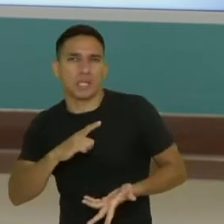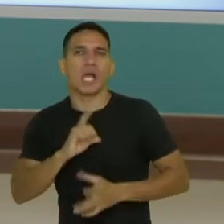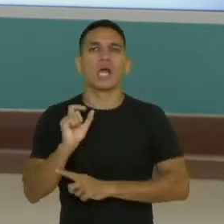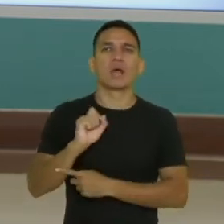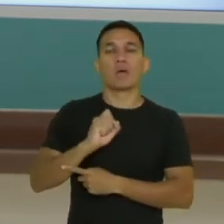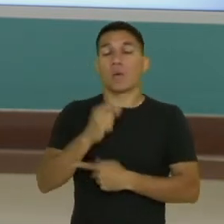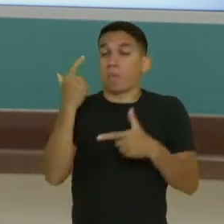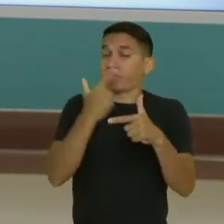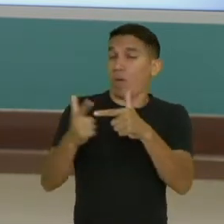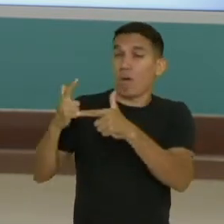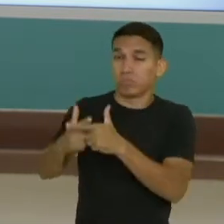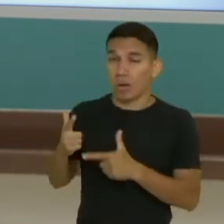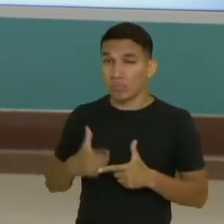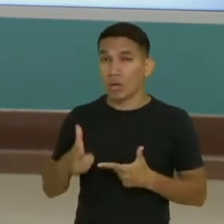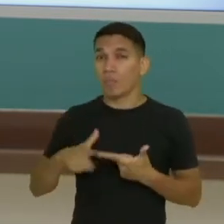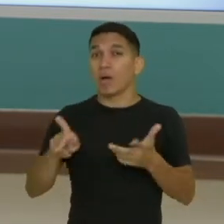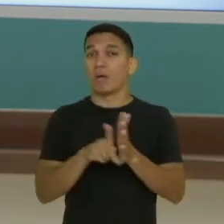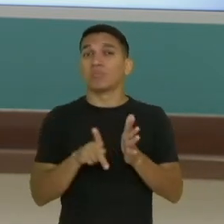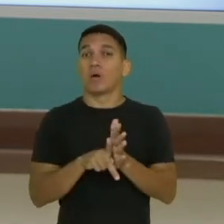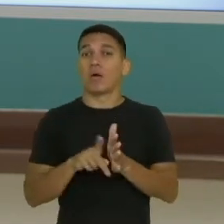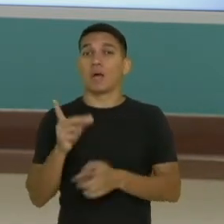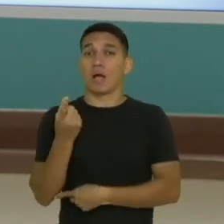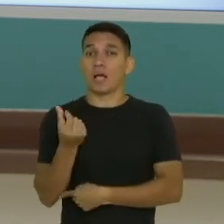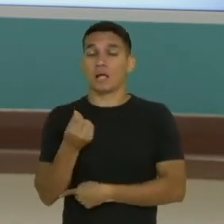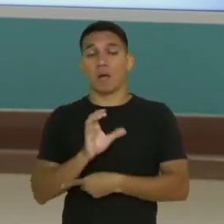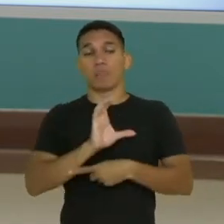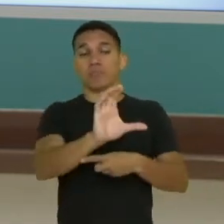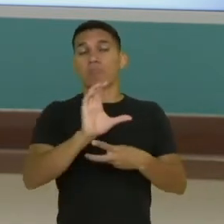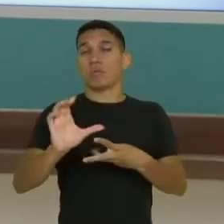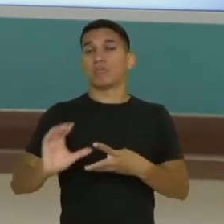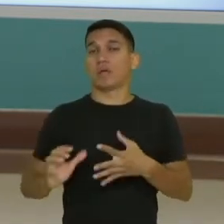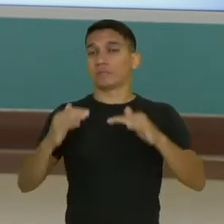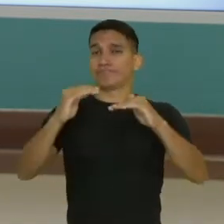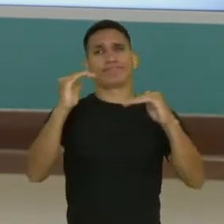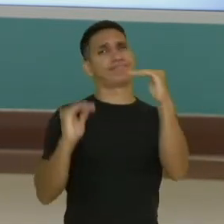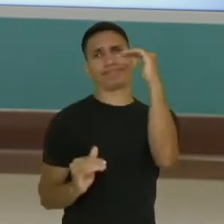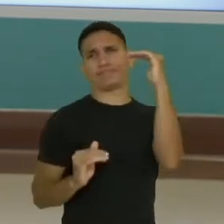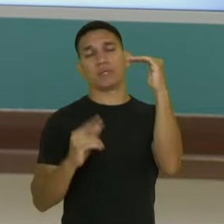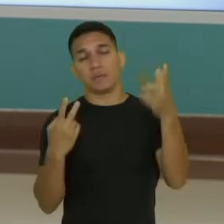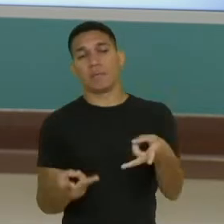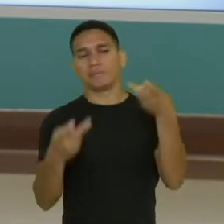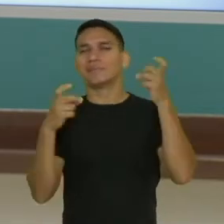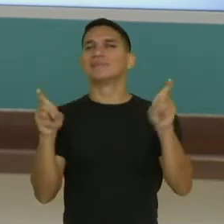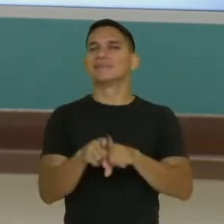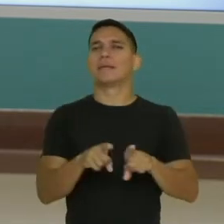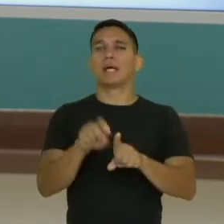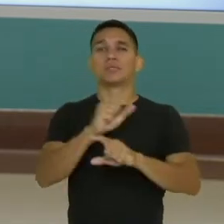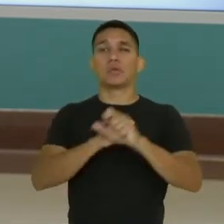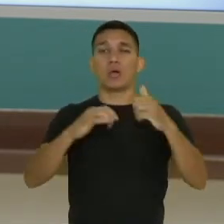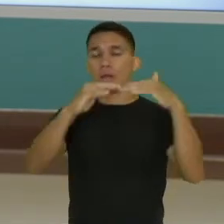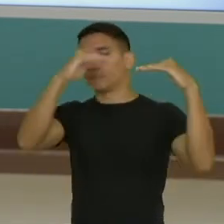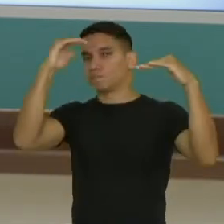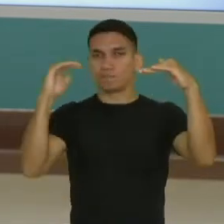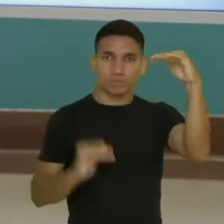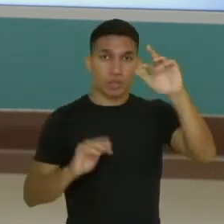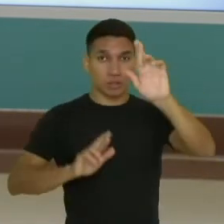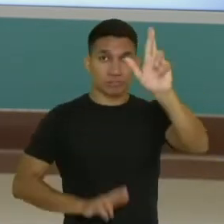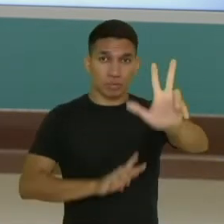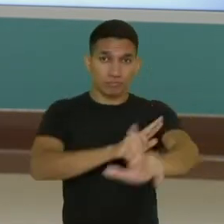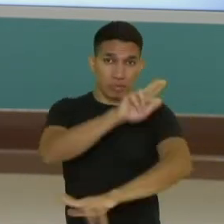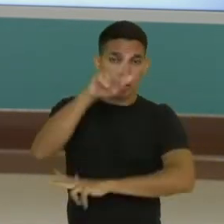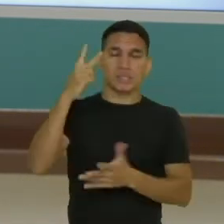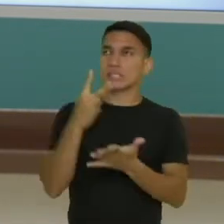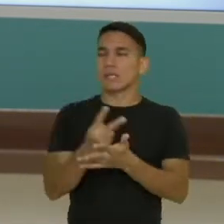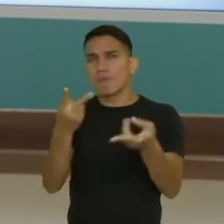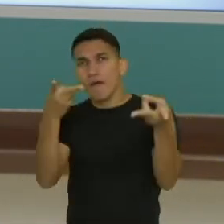grande problema de distribuição de renda, nós vemos um abismo social na cidade, sempre que você vê qualquer imagem do Rio